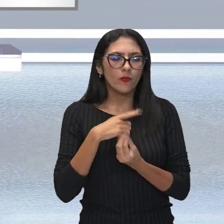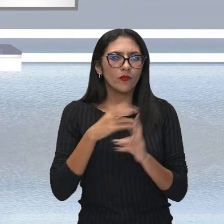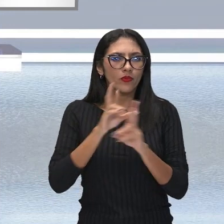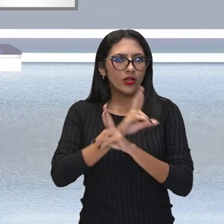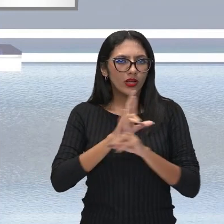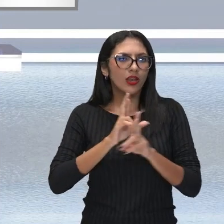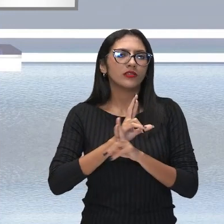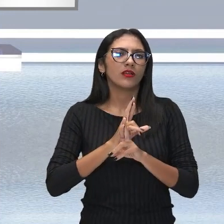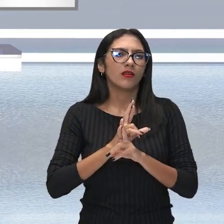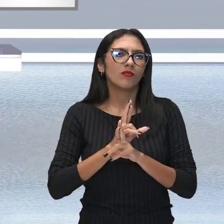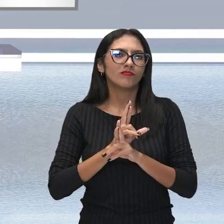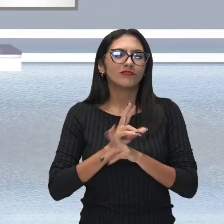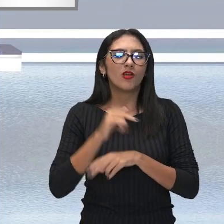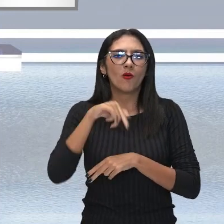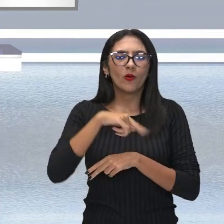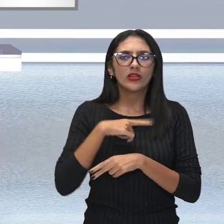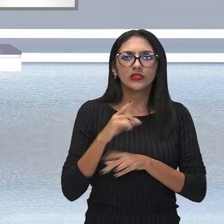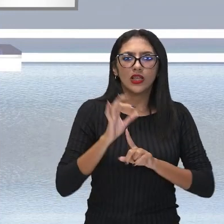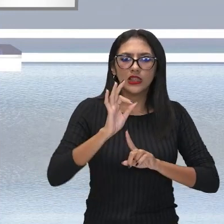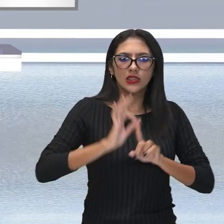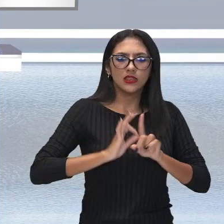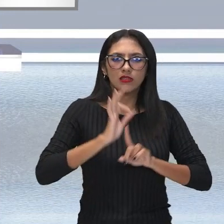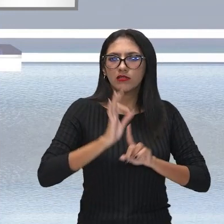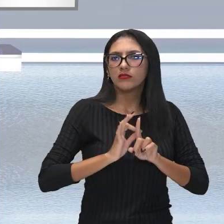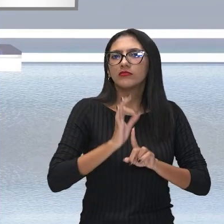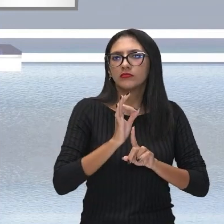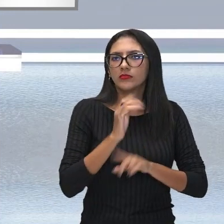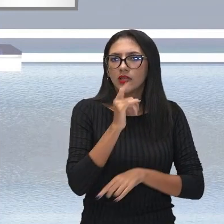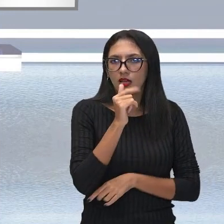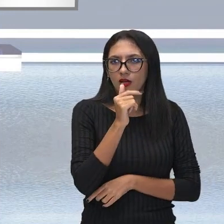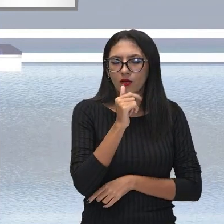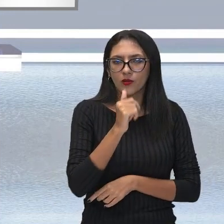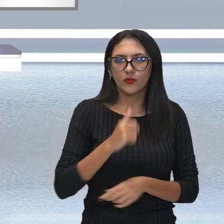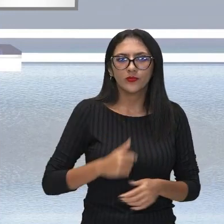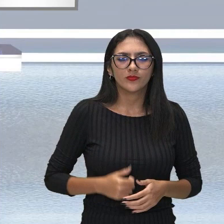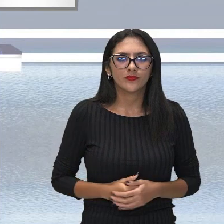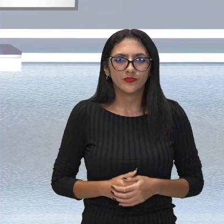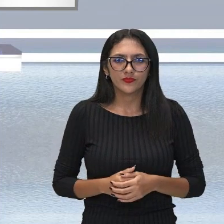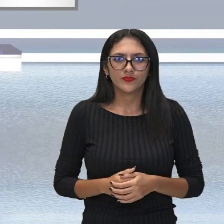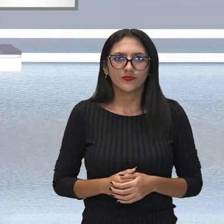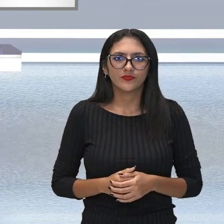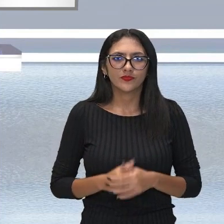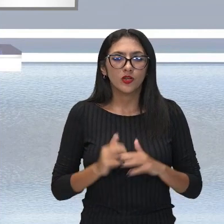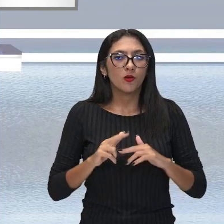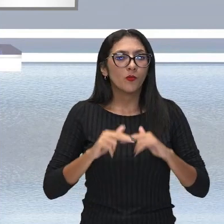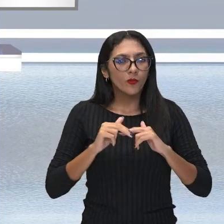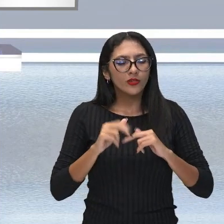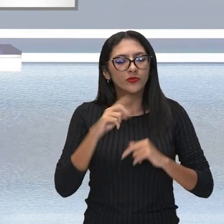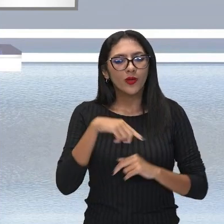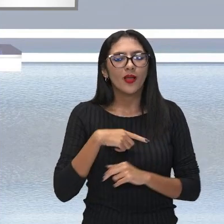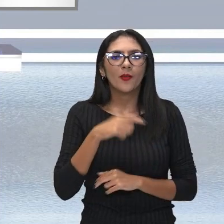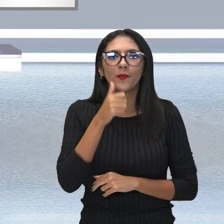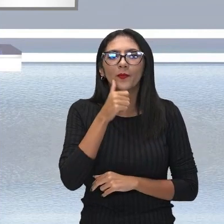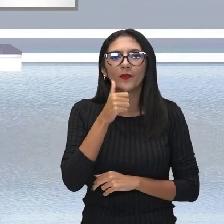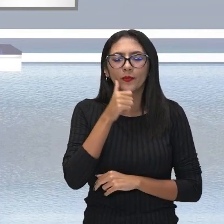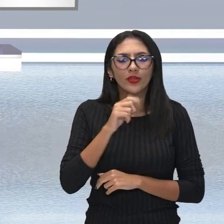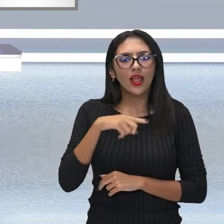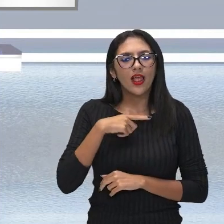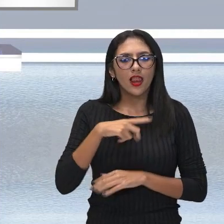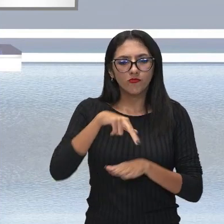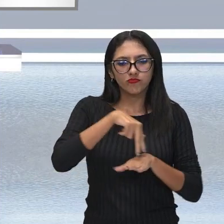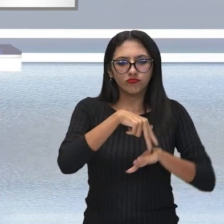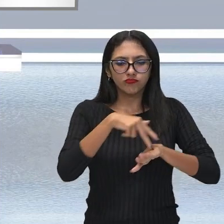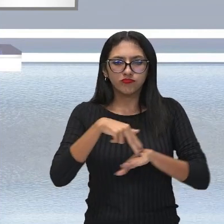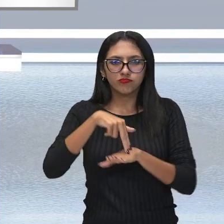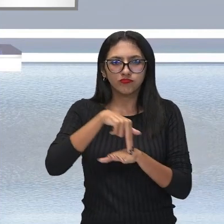por esse aquecimento das águas. Então, a Catarina, ela é uma surfista,